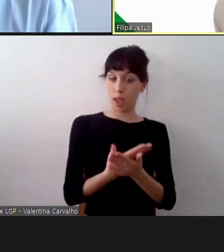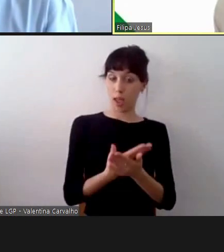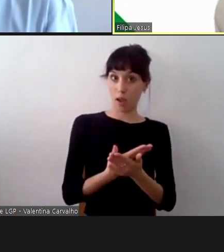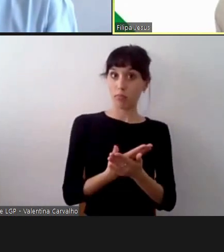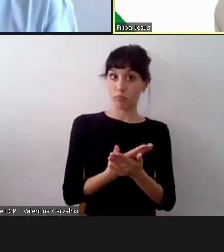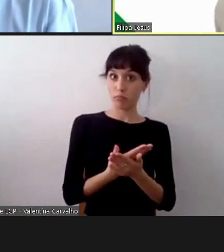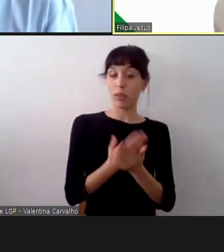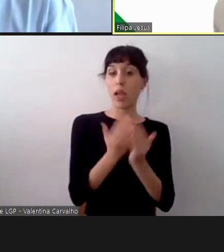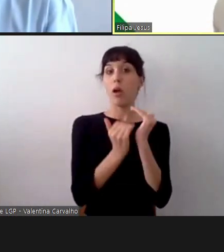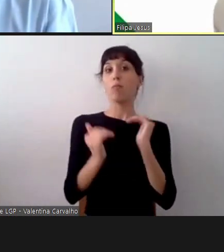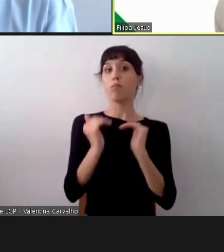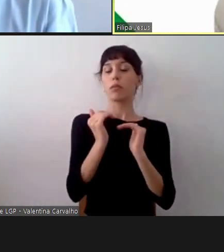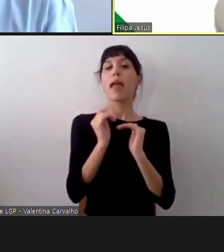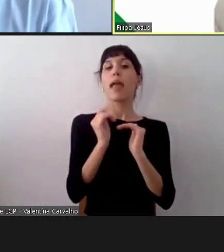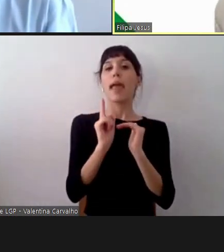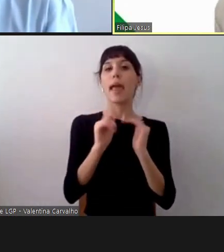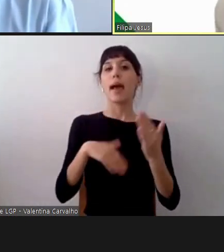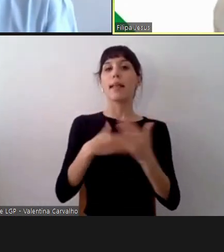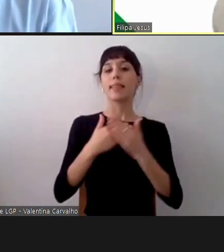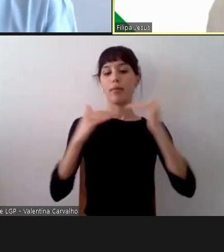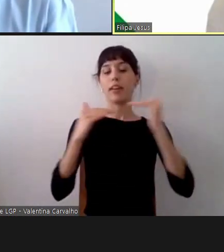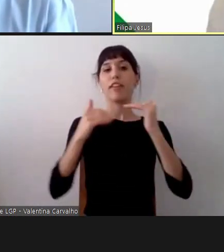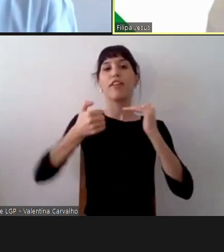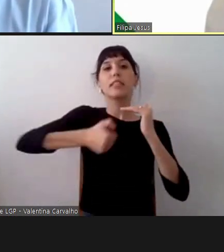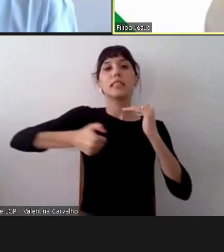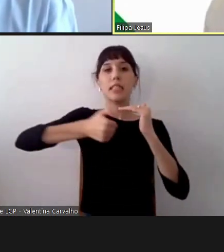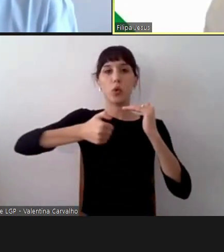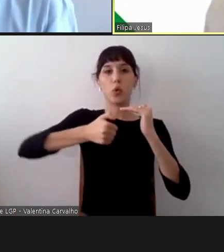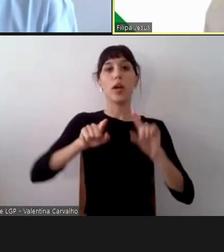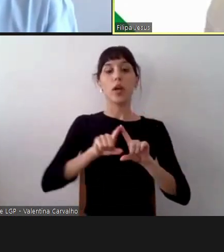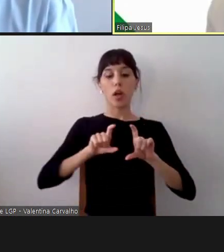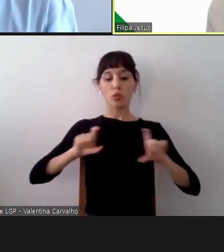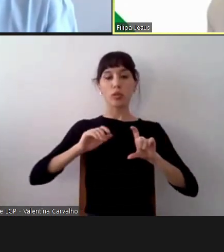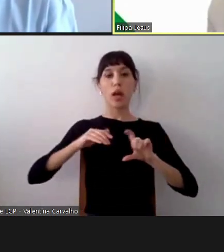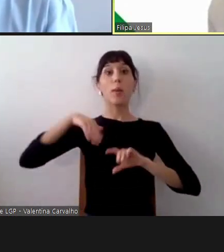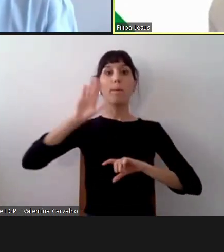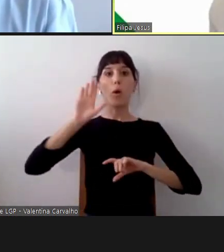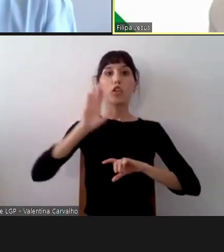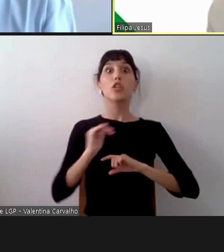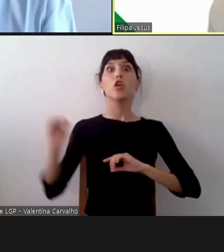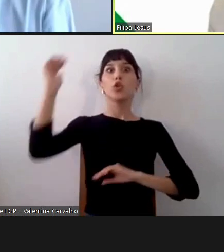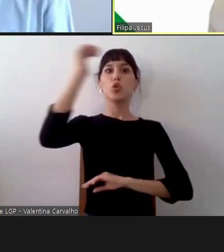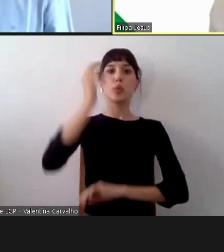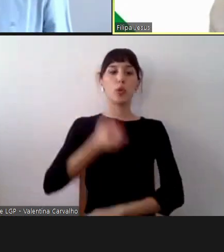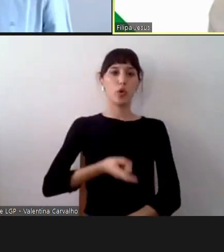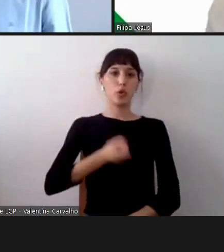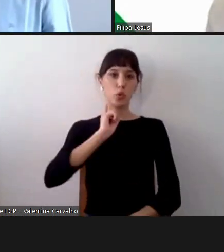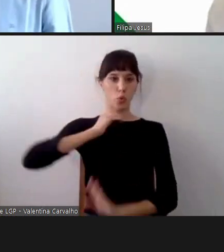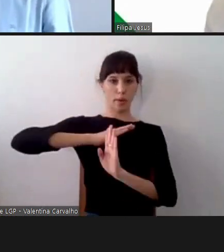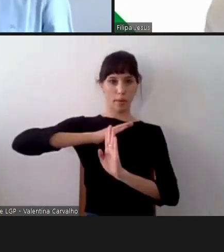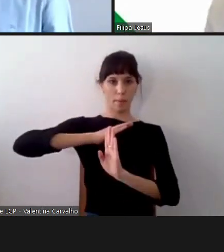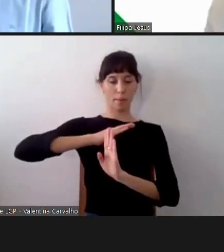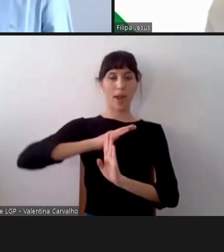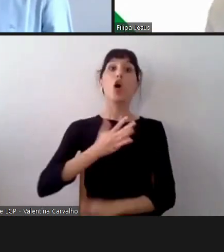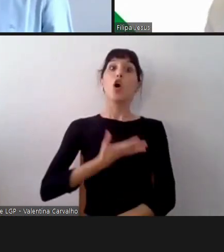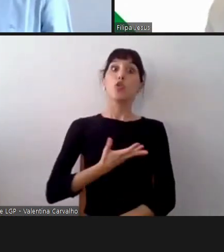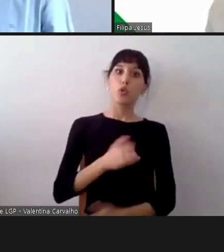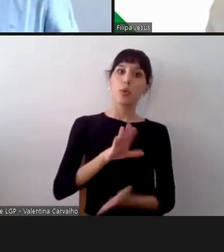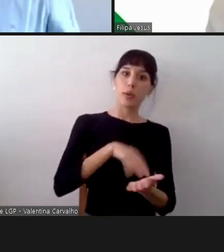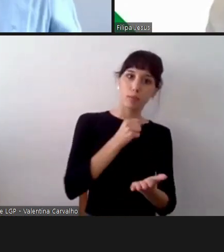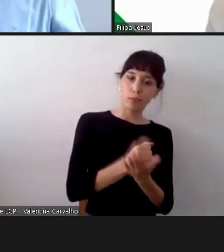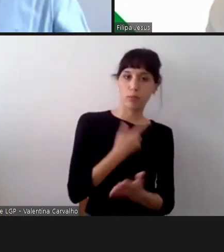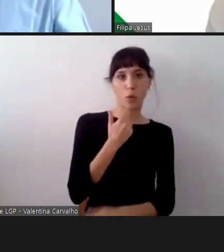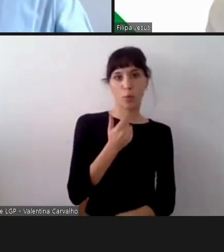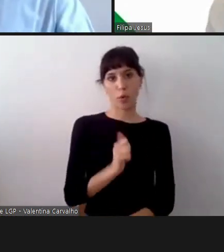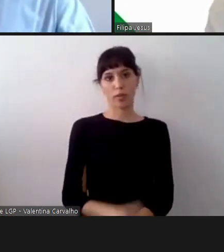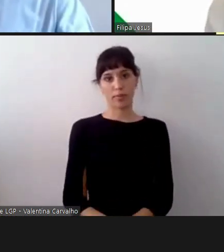este programa vai até ao nível 5, que é uma formação pós-secundária não superior. Mas de facto, este caso do doutoramento... Sim. É o TESP,